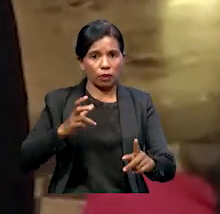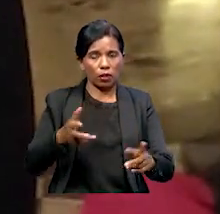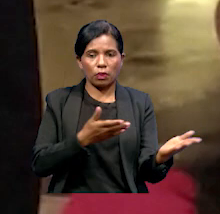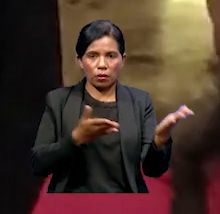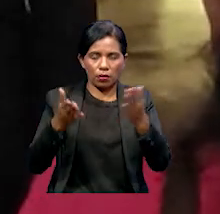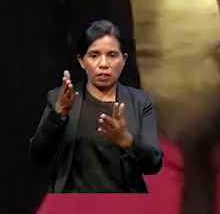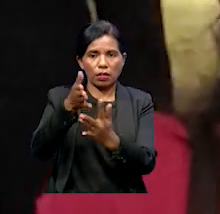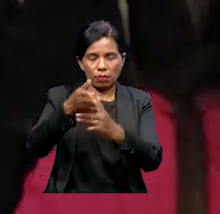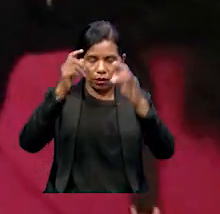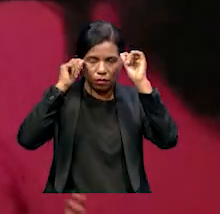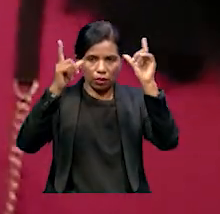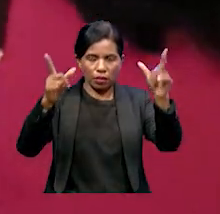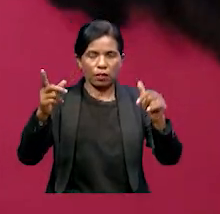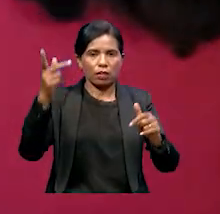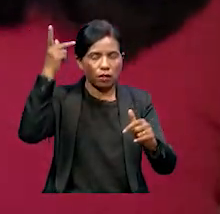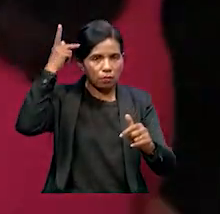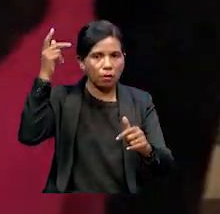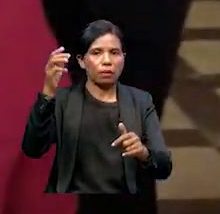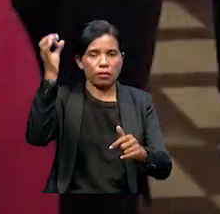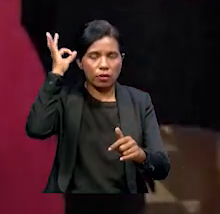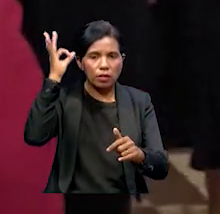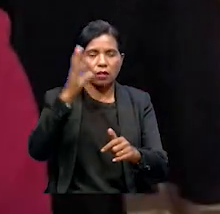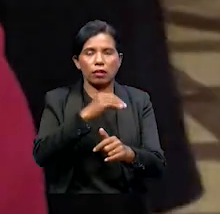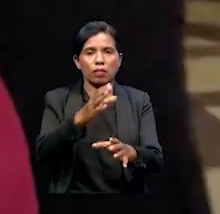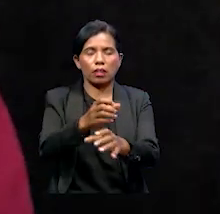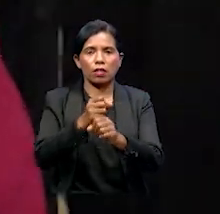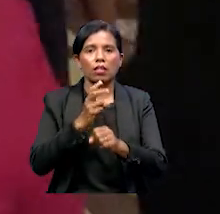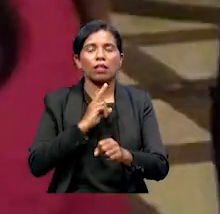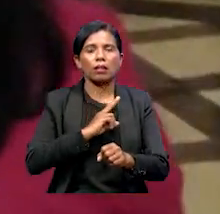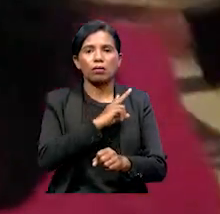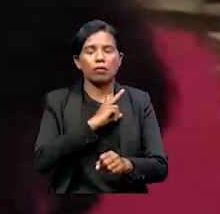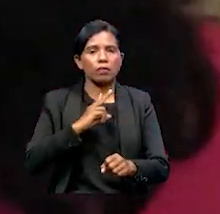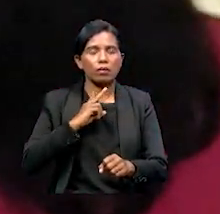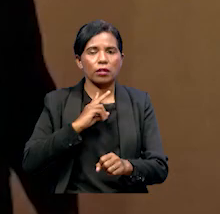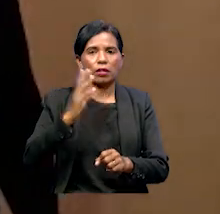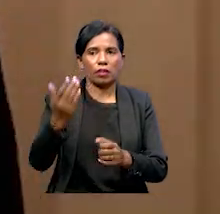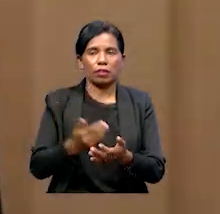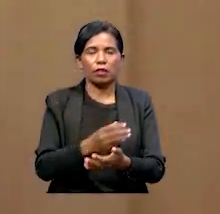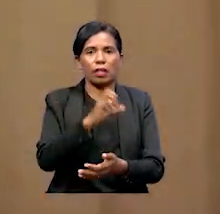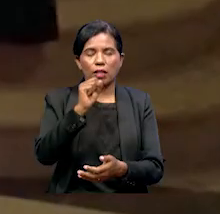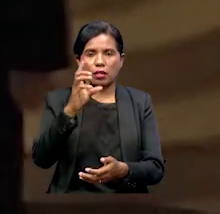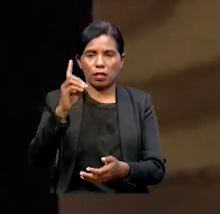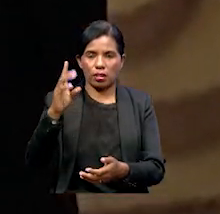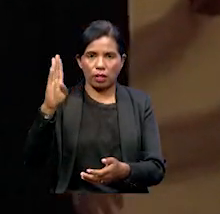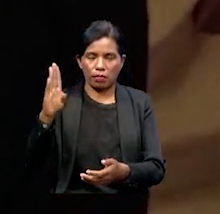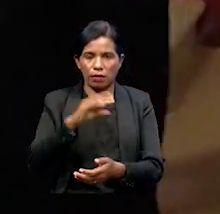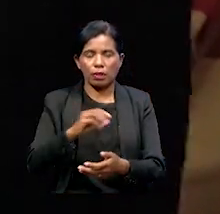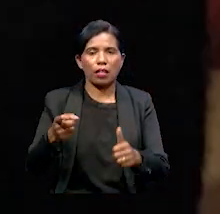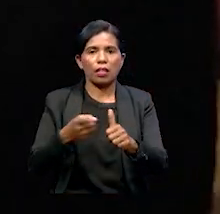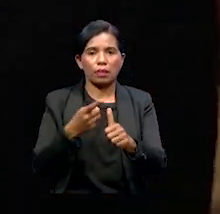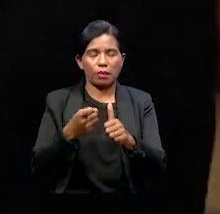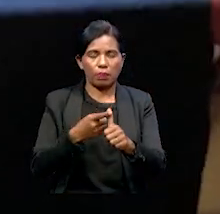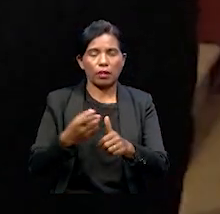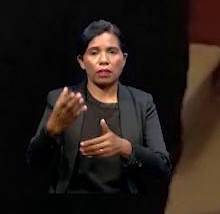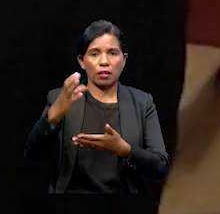vez, Papa Francisco Hili Arcebispo Metropolitana Dom Virgílio Cardeal do Carmo da Silva, SDB, no dar primeiro Cardeal